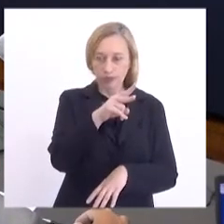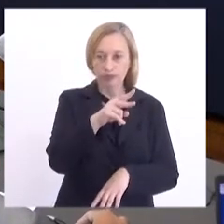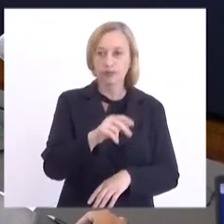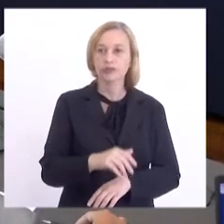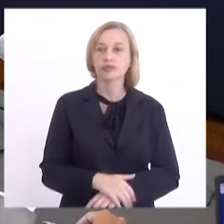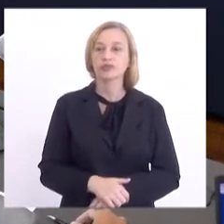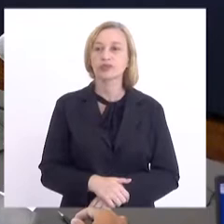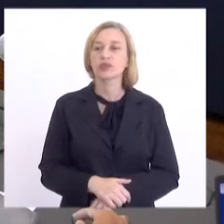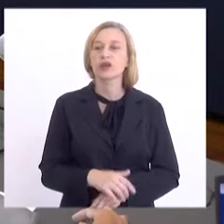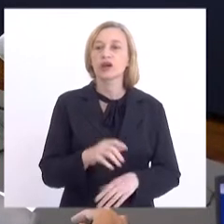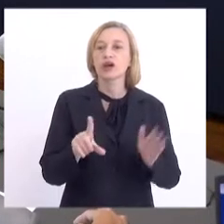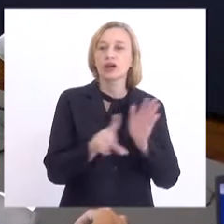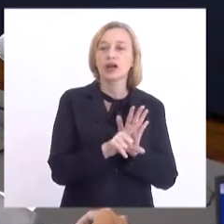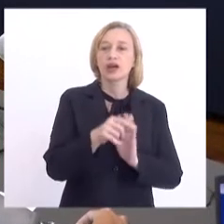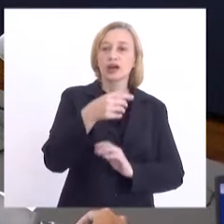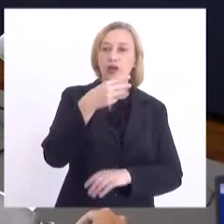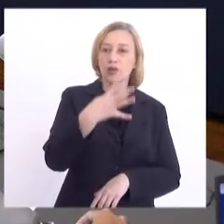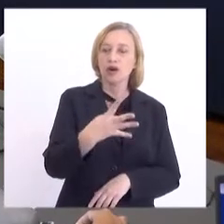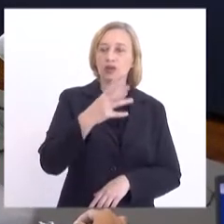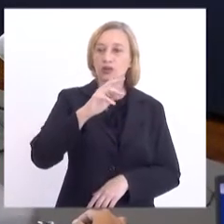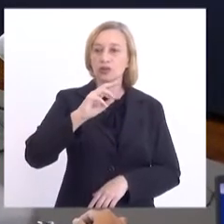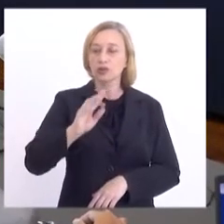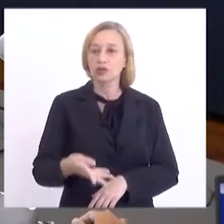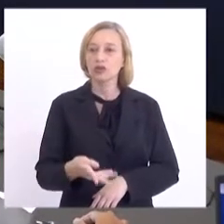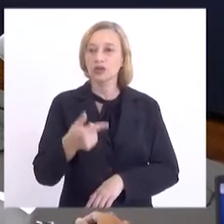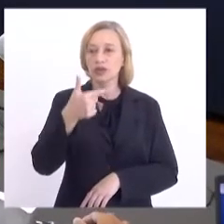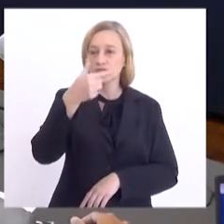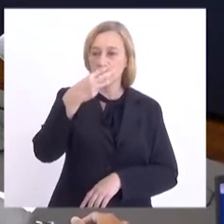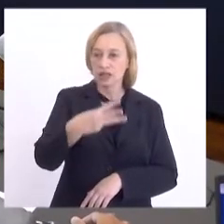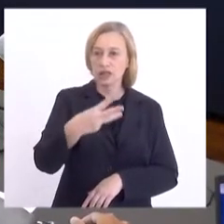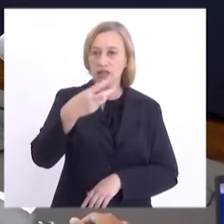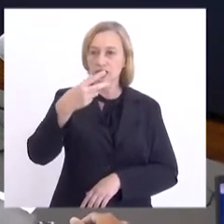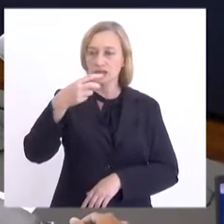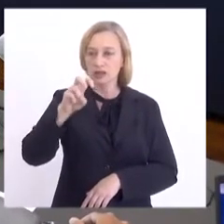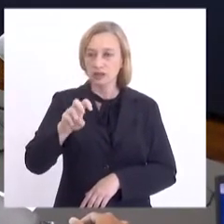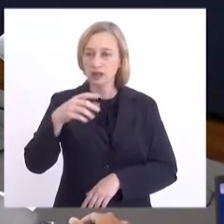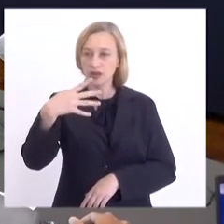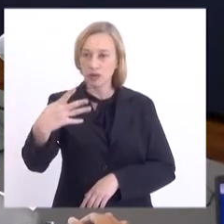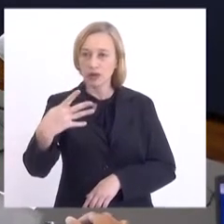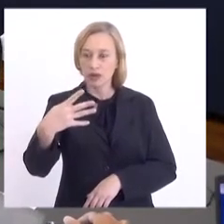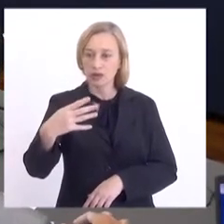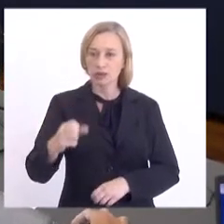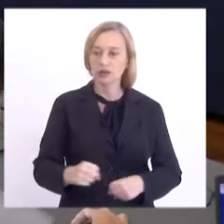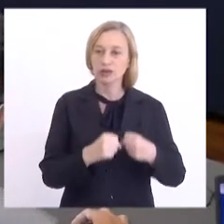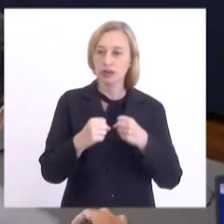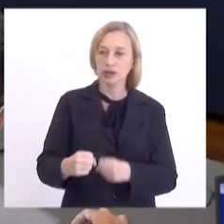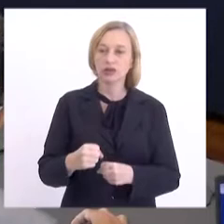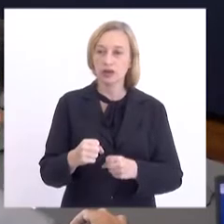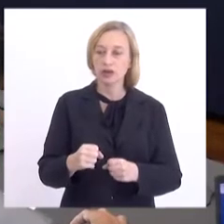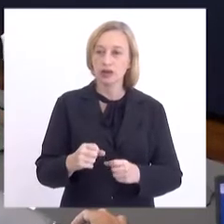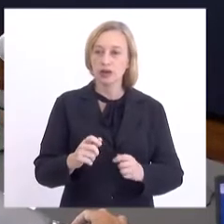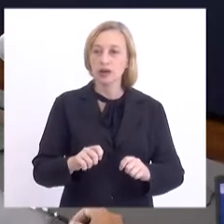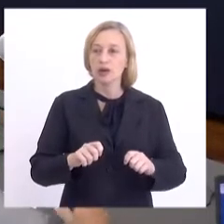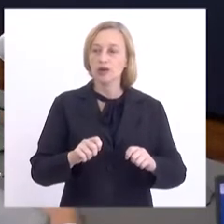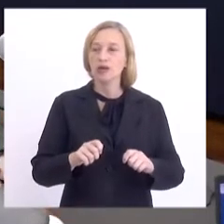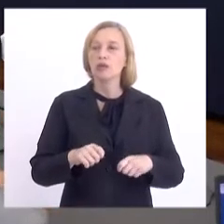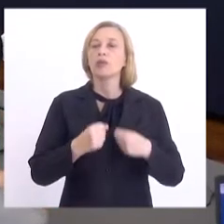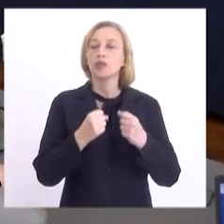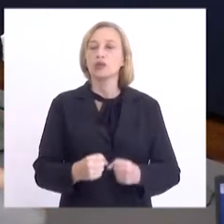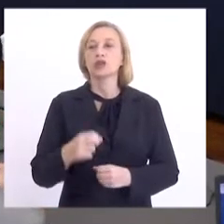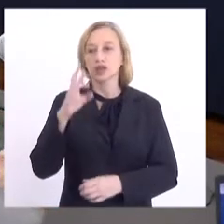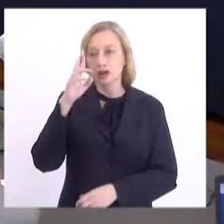que a lei 4320/64 da os chefes de poderes e a